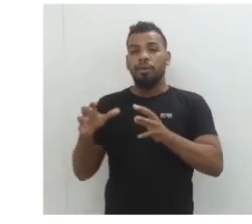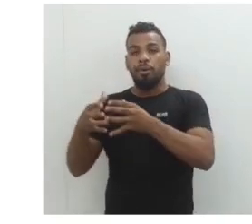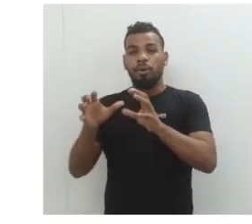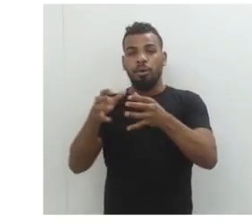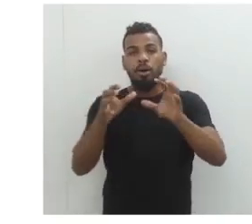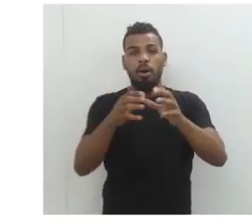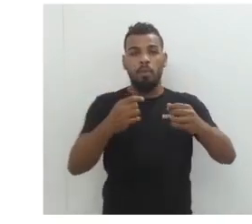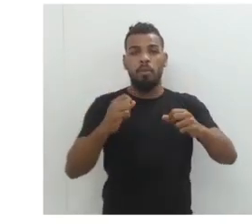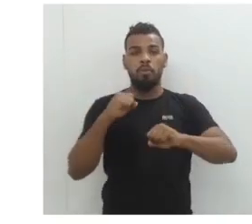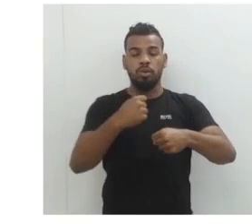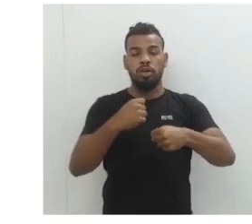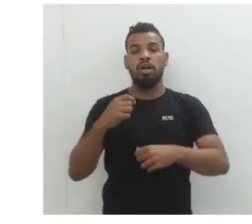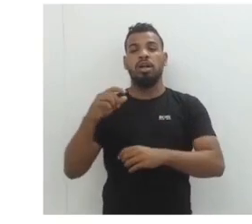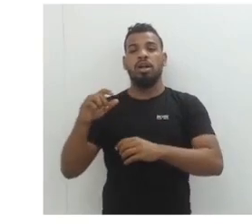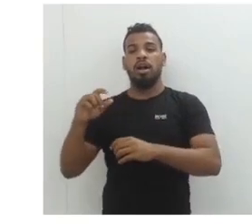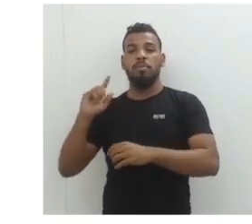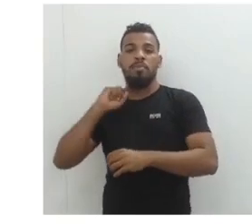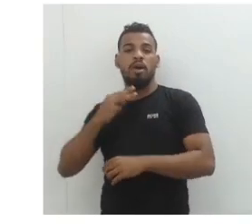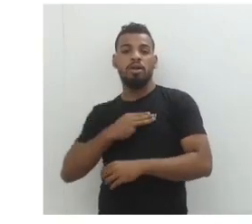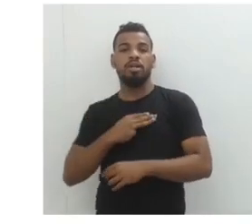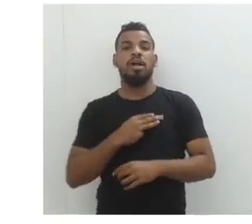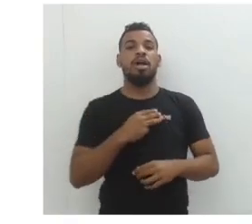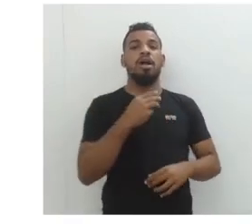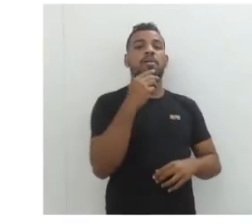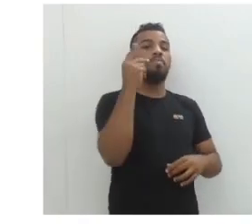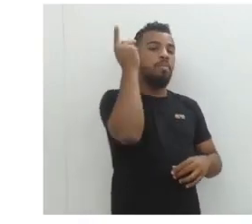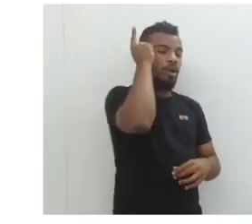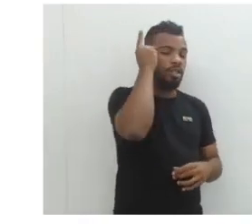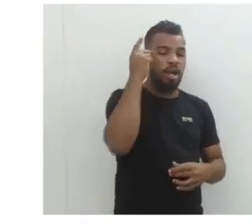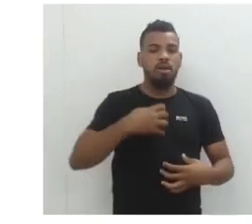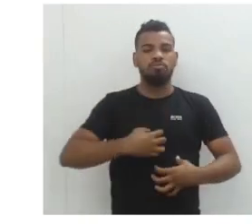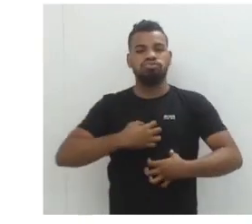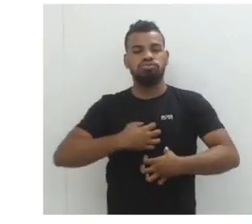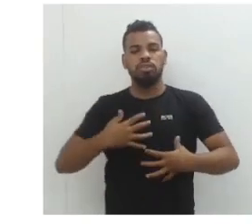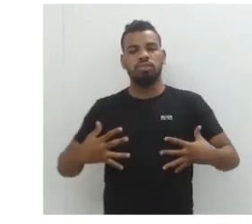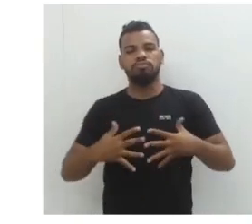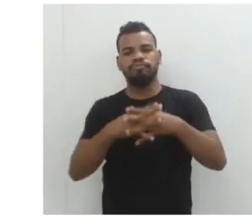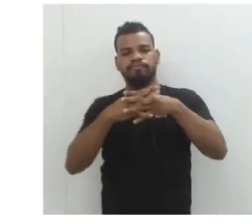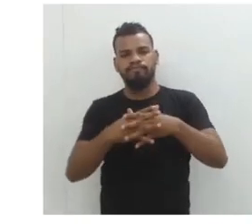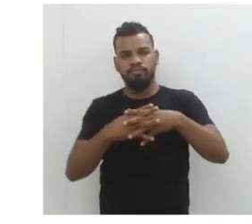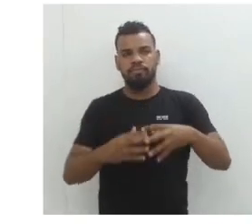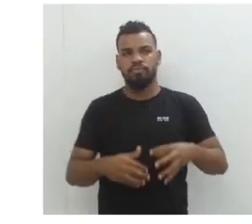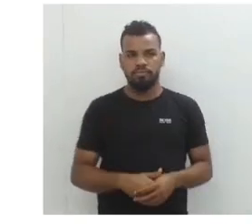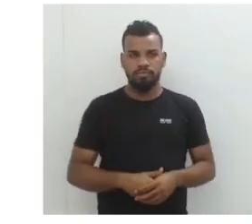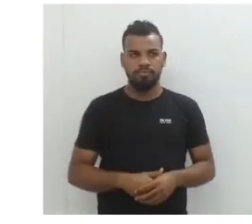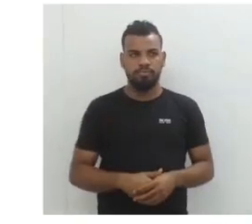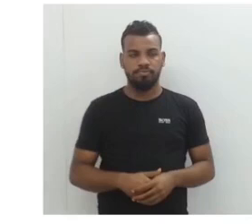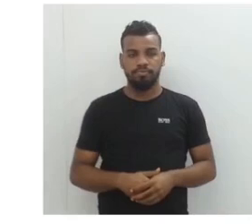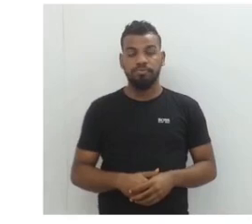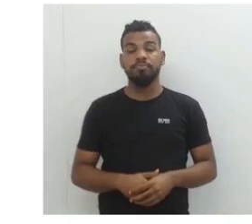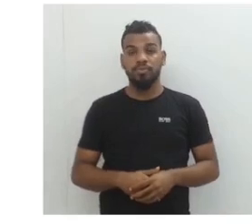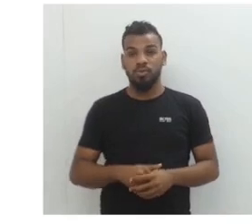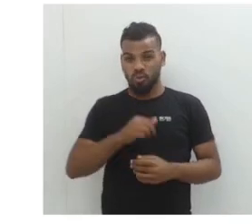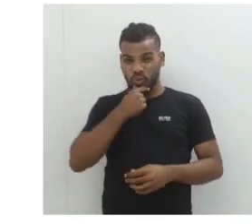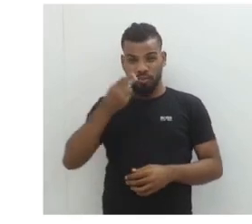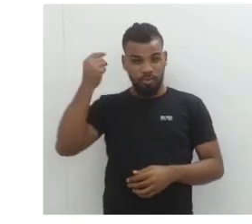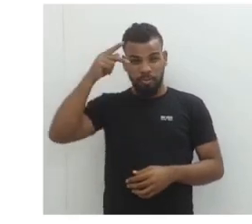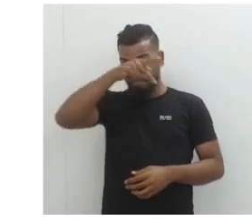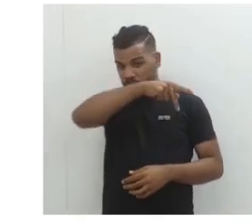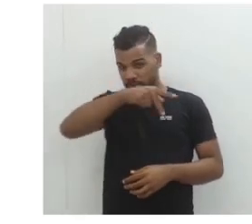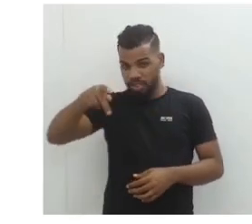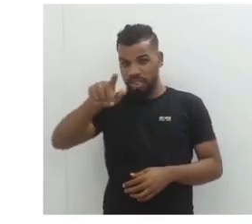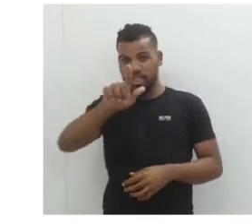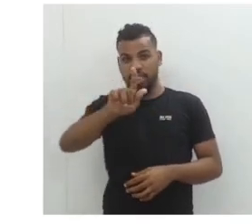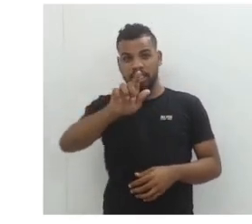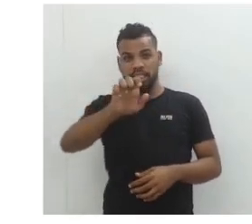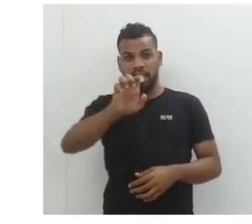oligarquias paulistas e mineiras. E aí cabe um adendo. Getúlio